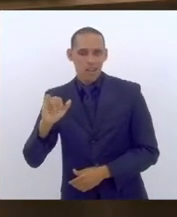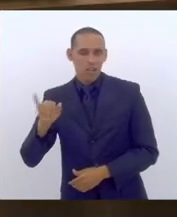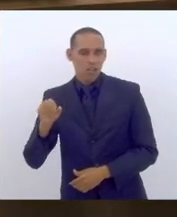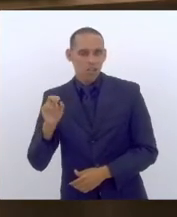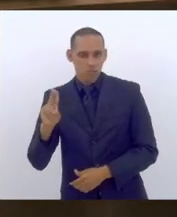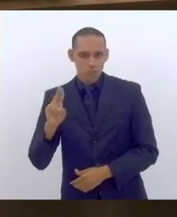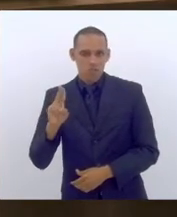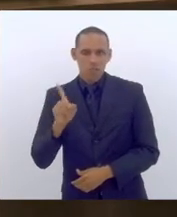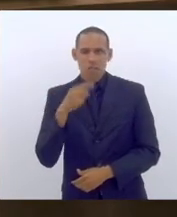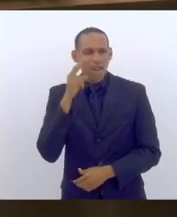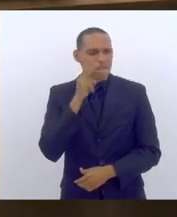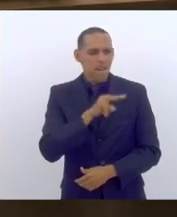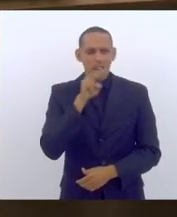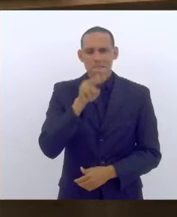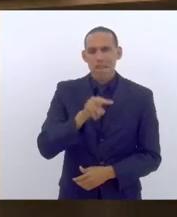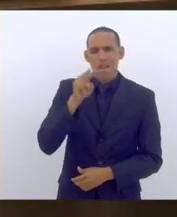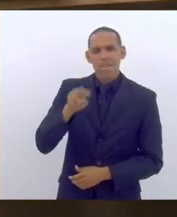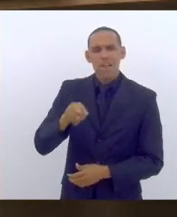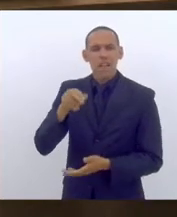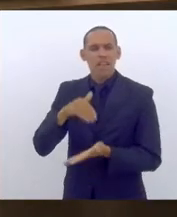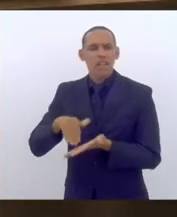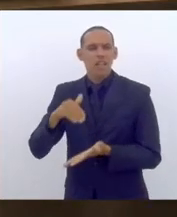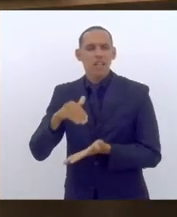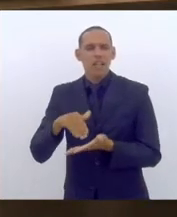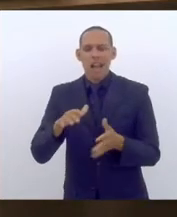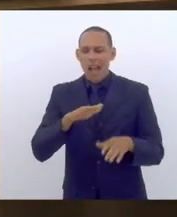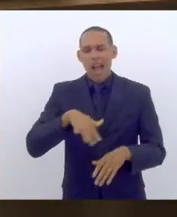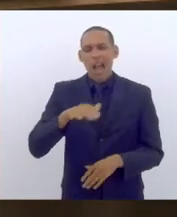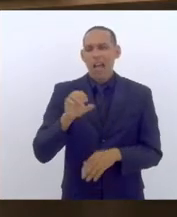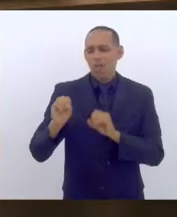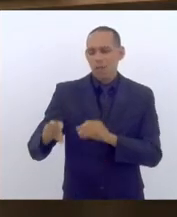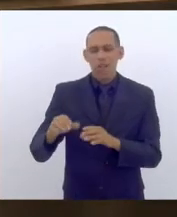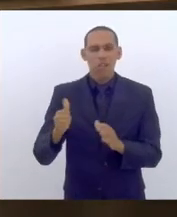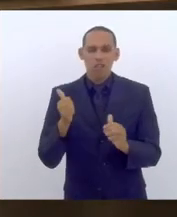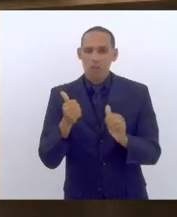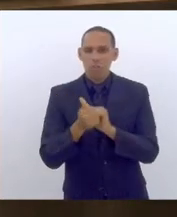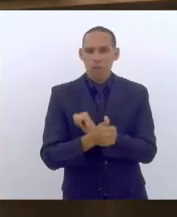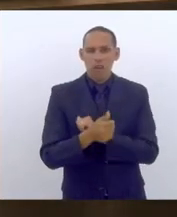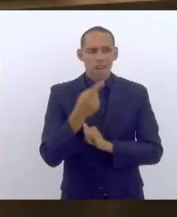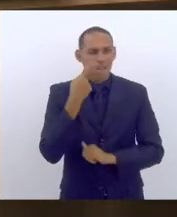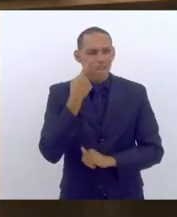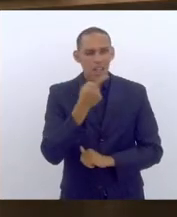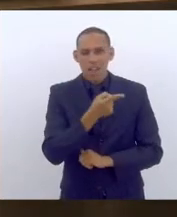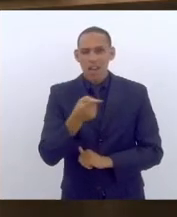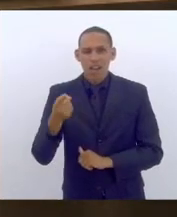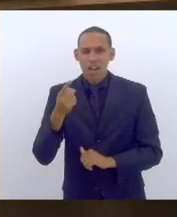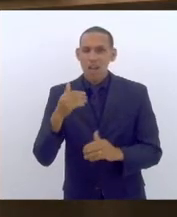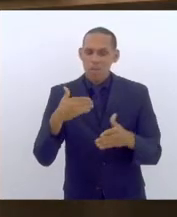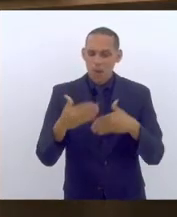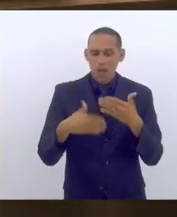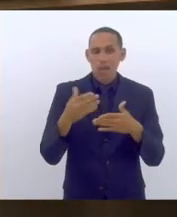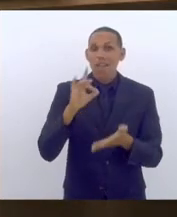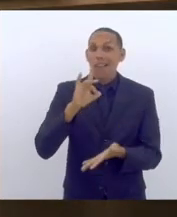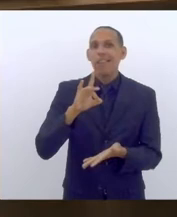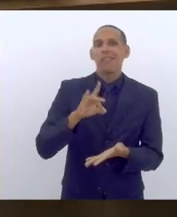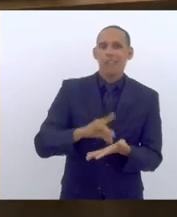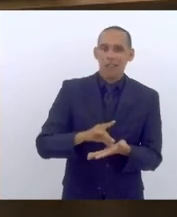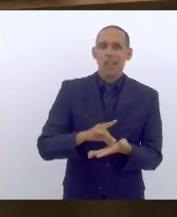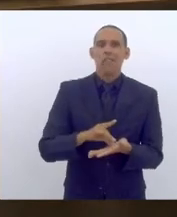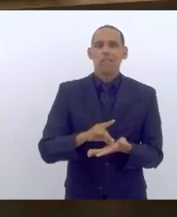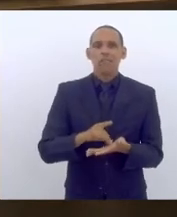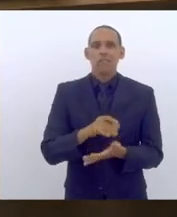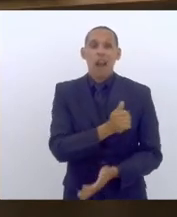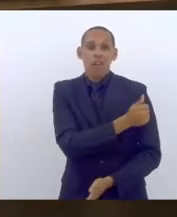tantos esquemas na área da Educação na área dos esportes que é triste quando a gente vê um processo que é real que